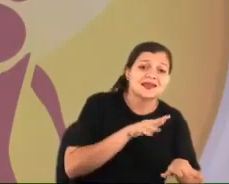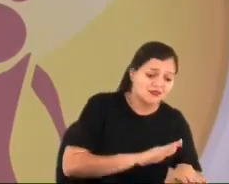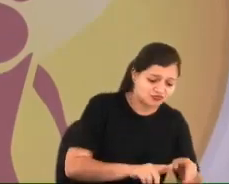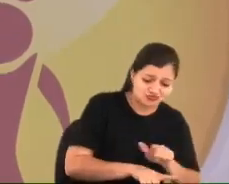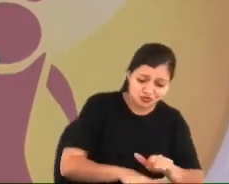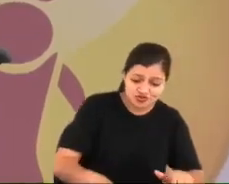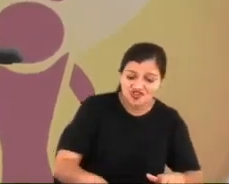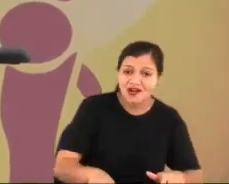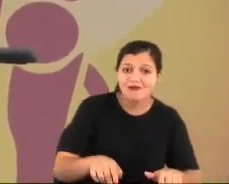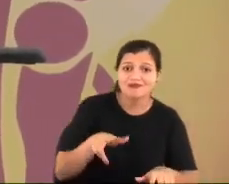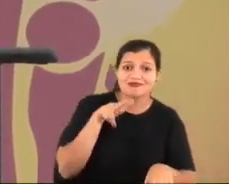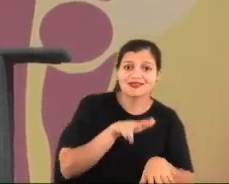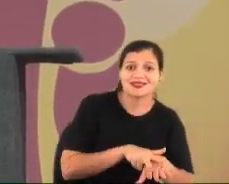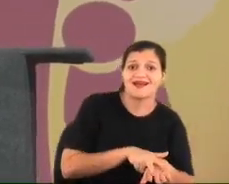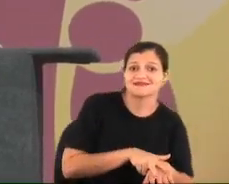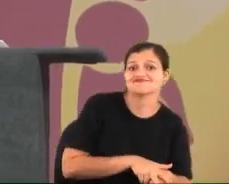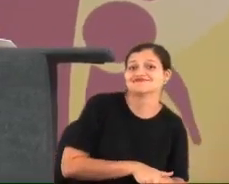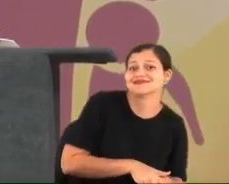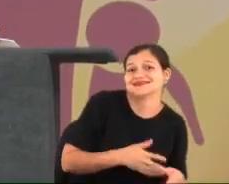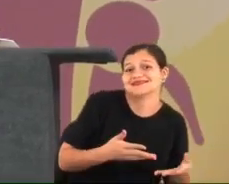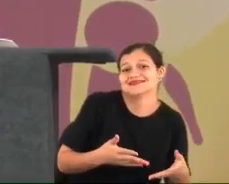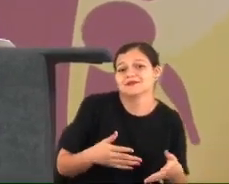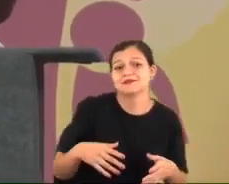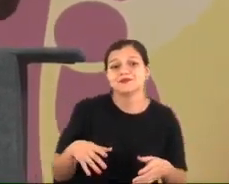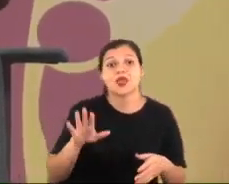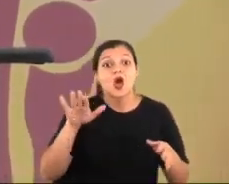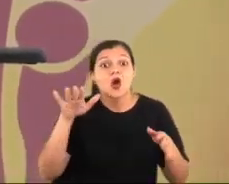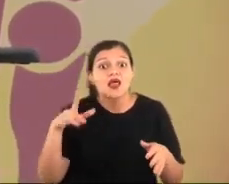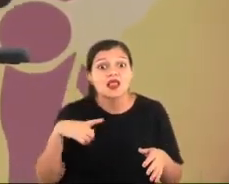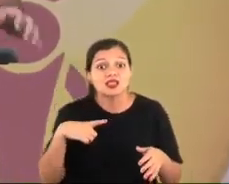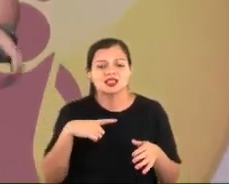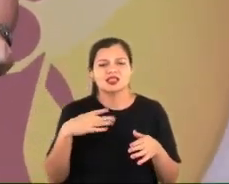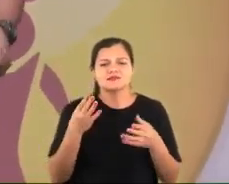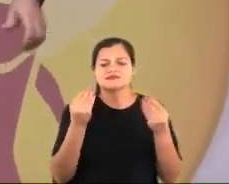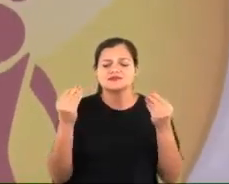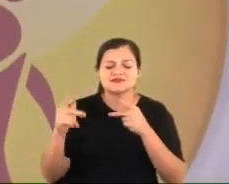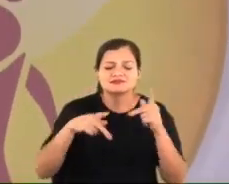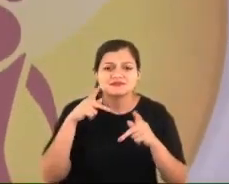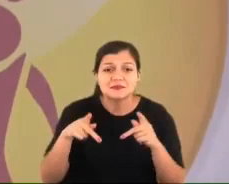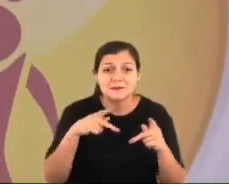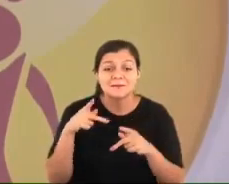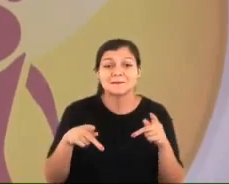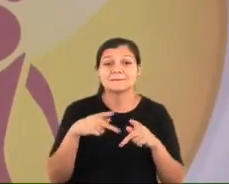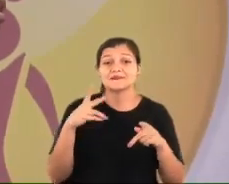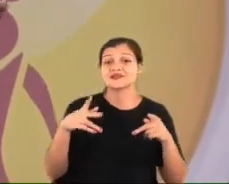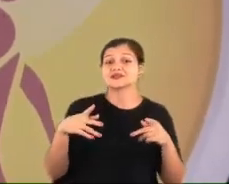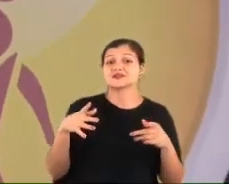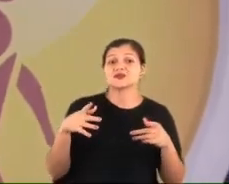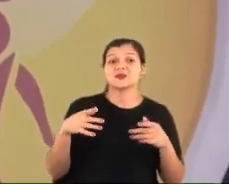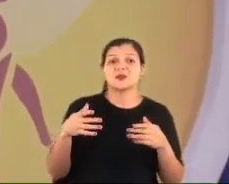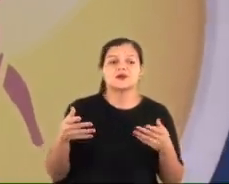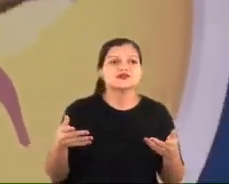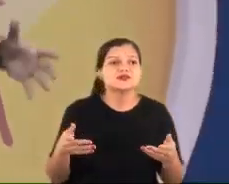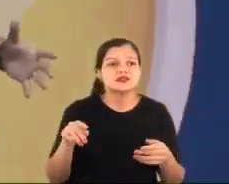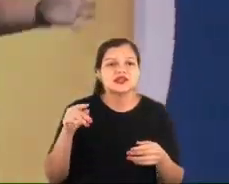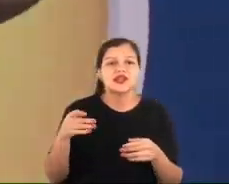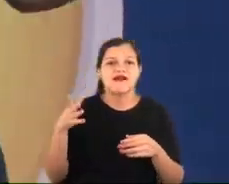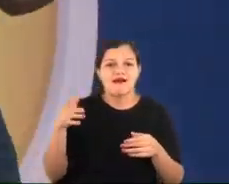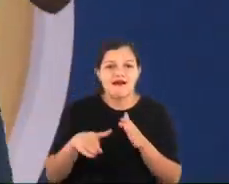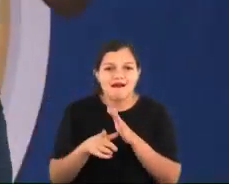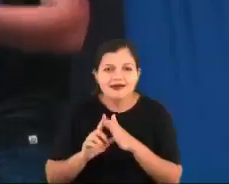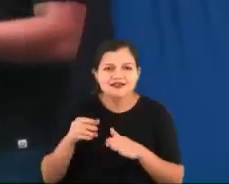tempo aqui na Nibe e não aproveitou, e agora estamos aí. Tem gente que grava vídeo, eu fico só olhando as pessoas